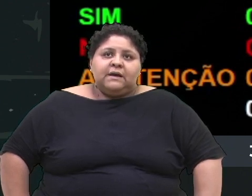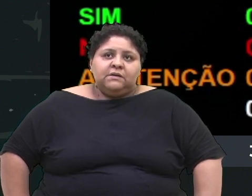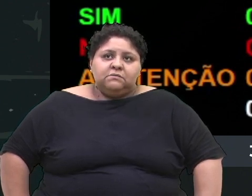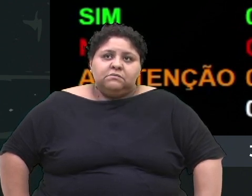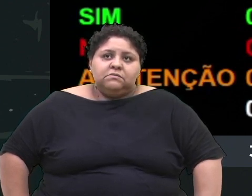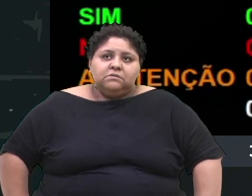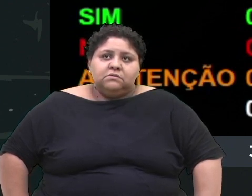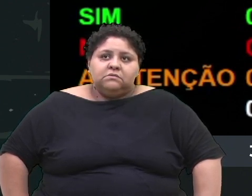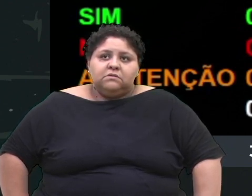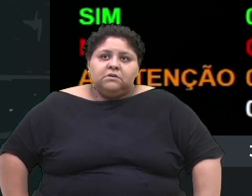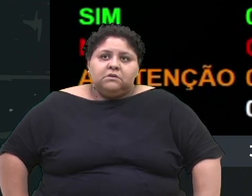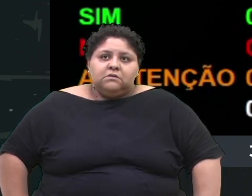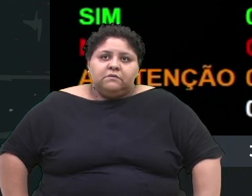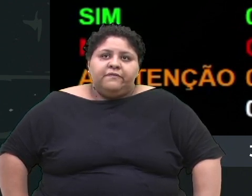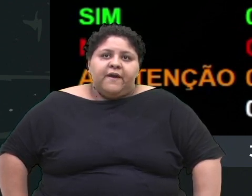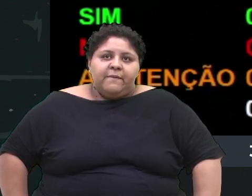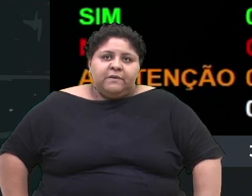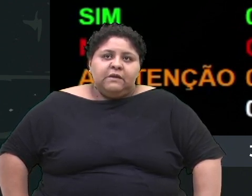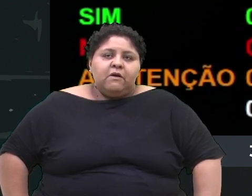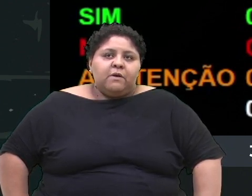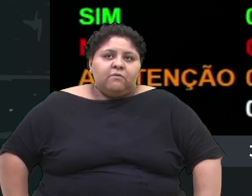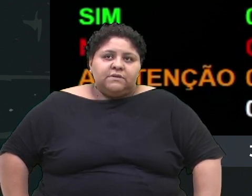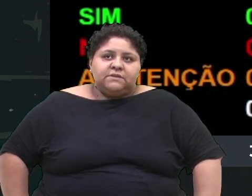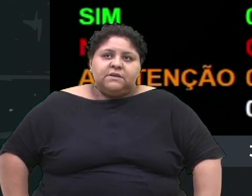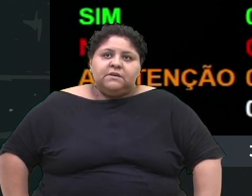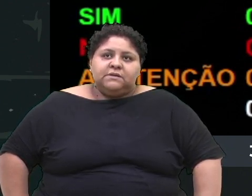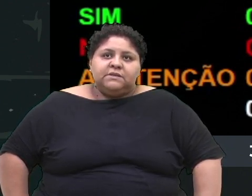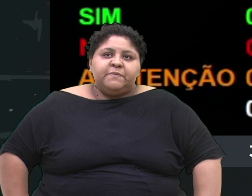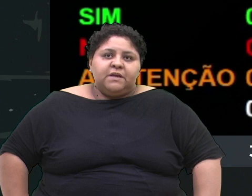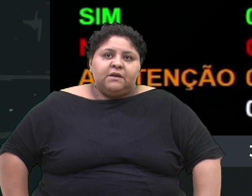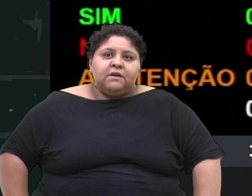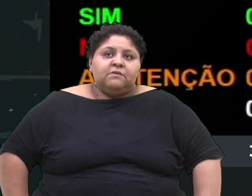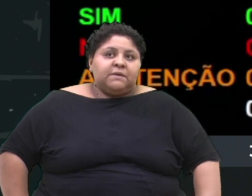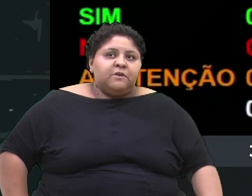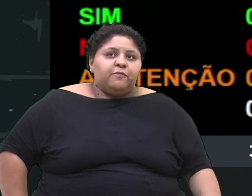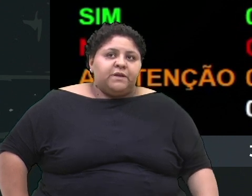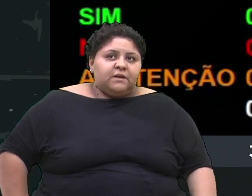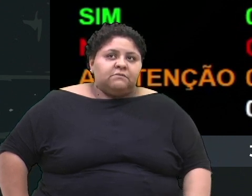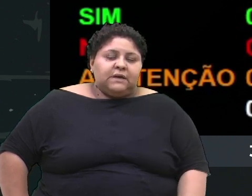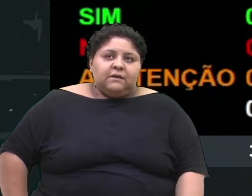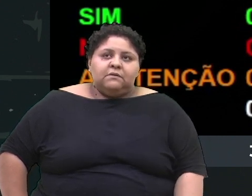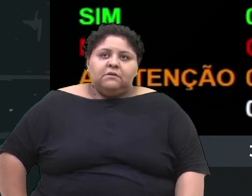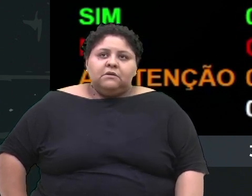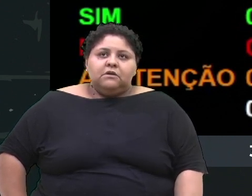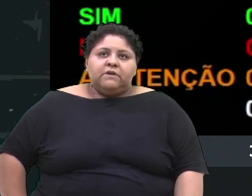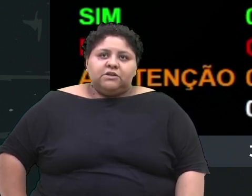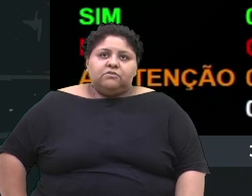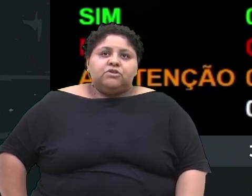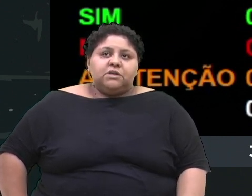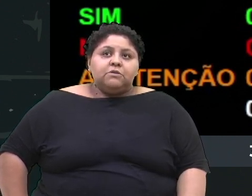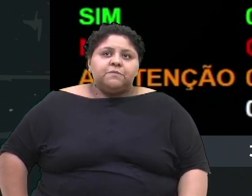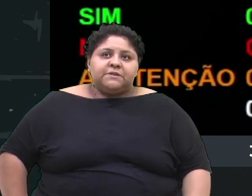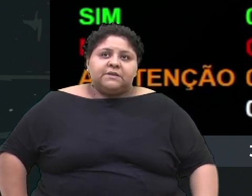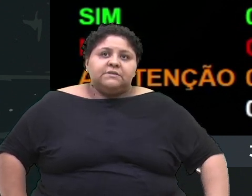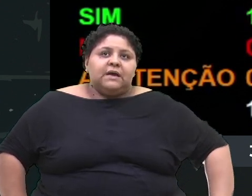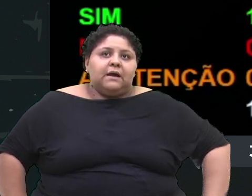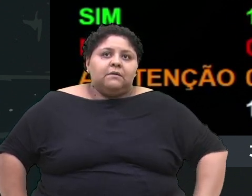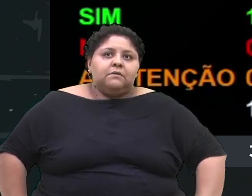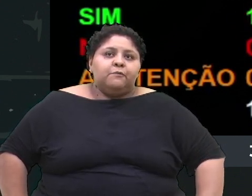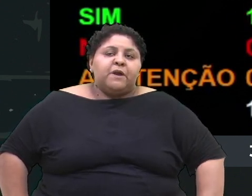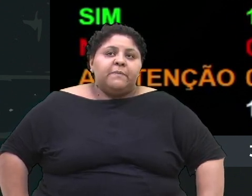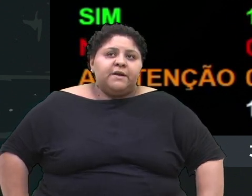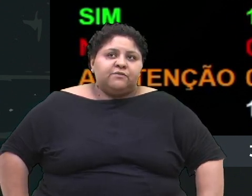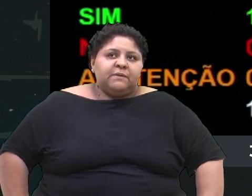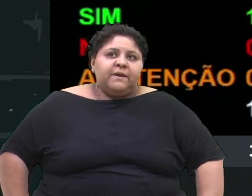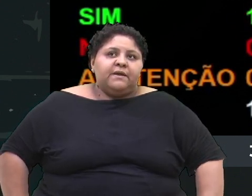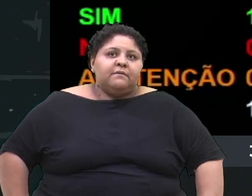Voto sim, senhor presidente. Voto sim, senhor presidente, vereador. Luiz vota sim. Cardori vota sim. Fantinel vota sim, senhor presidente.